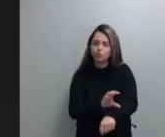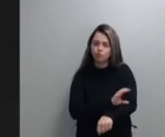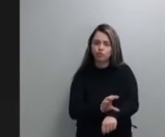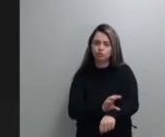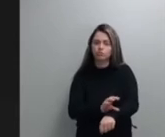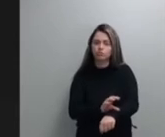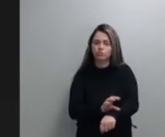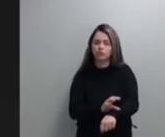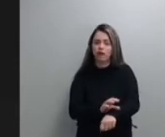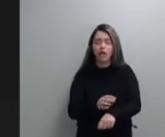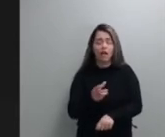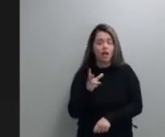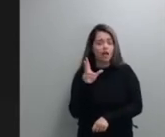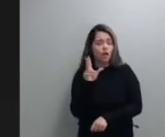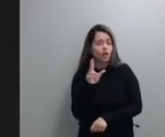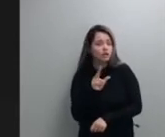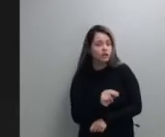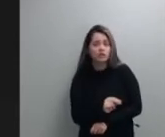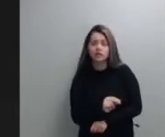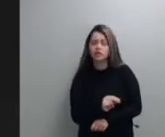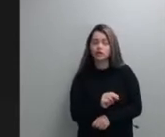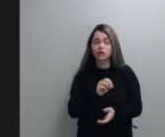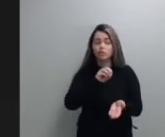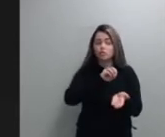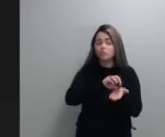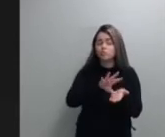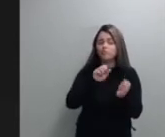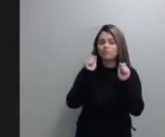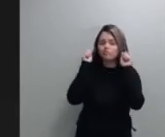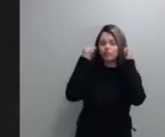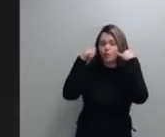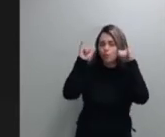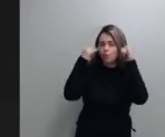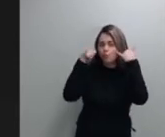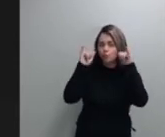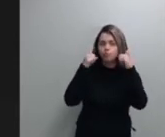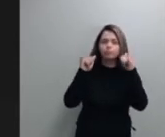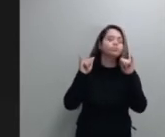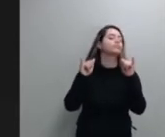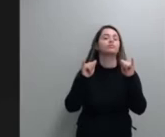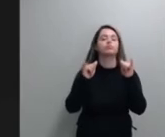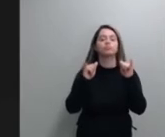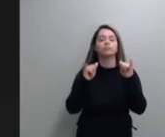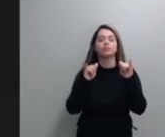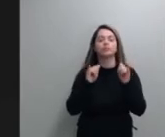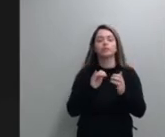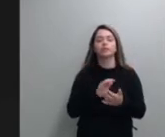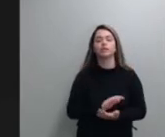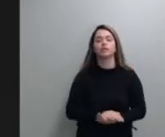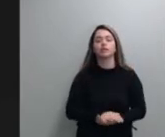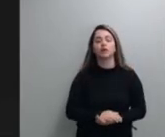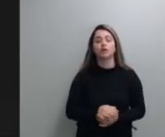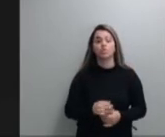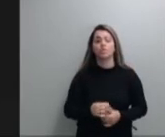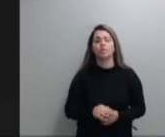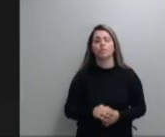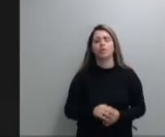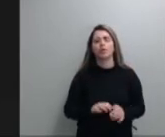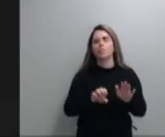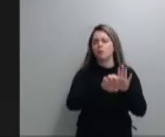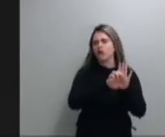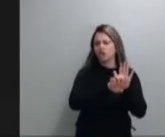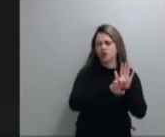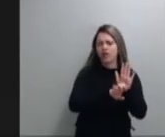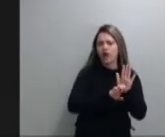continha qualquer limitação temporal ao cúmputo dos títulos. O edital não previa a regra expressa